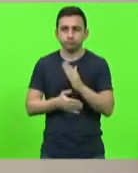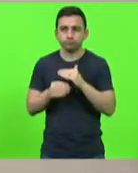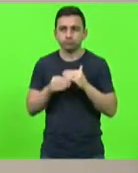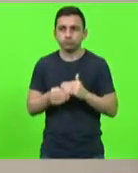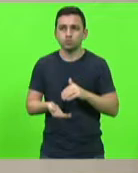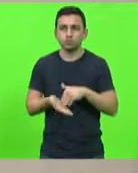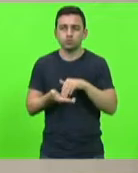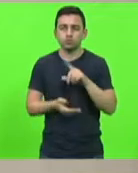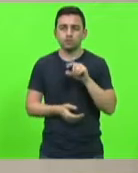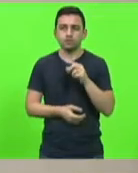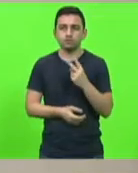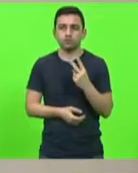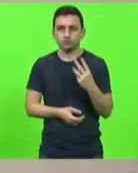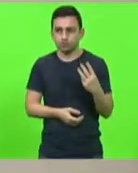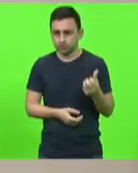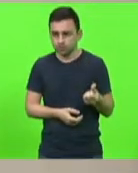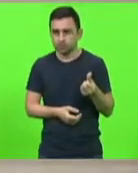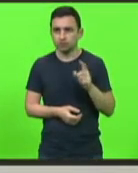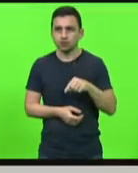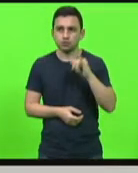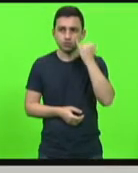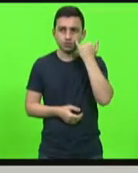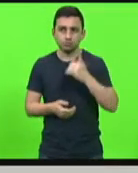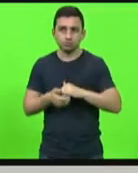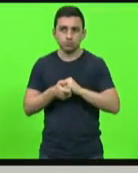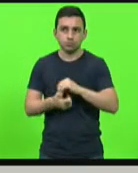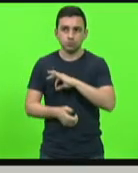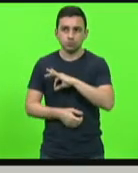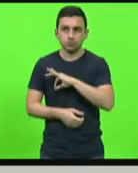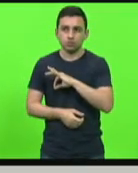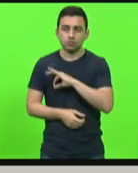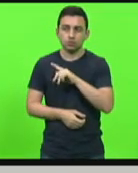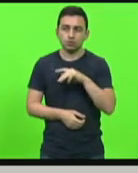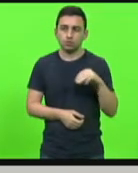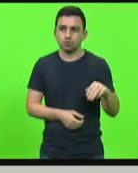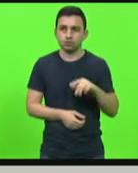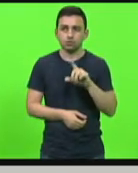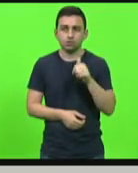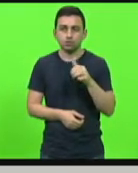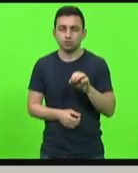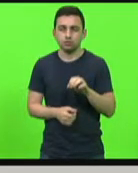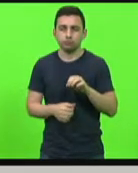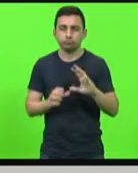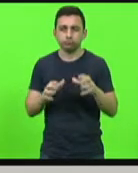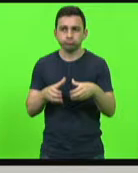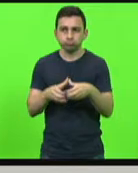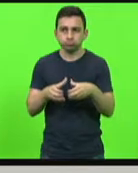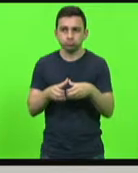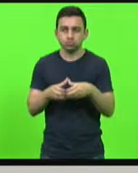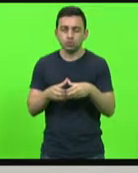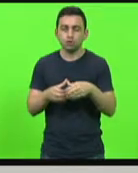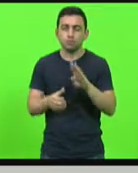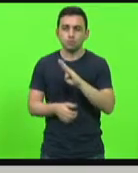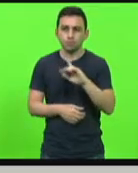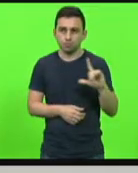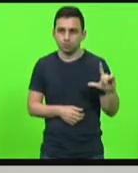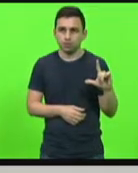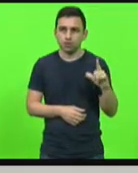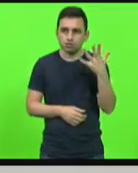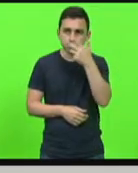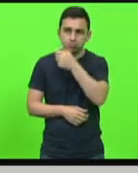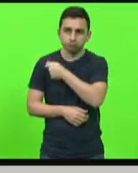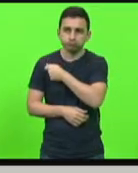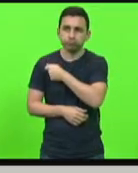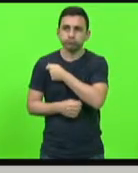moção 1026, autor deputado Jessé Lopes, cumprimentando os policiais militares do 10º Batalhão da Polícia Militar de Blumenau por terem salvo a vida